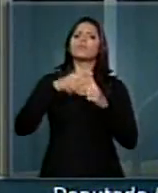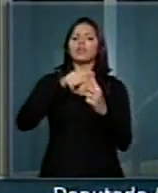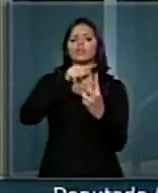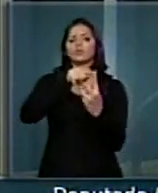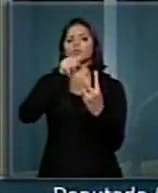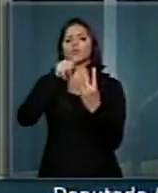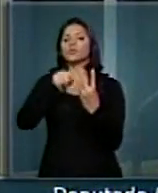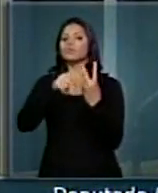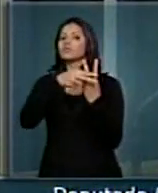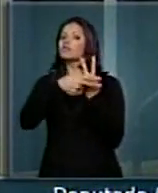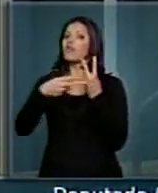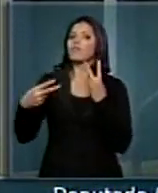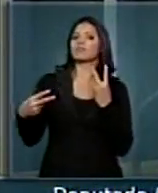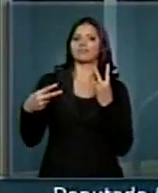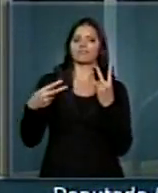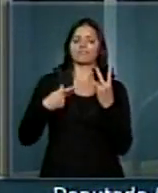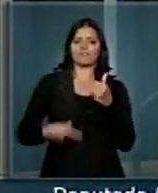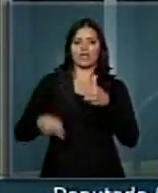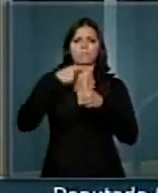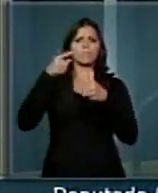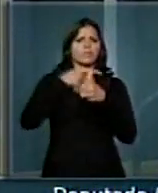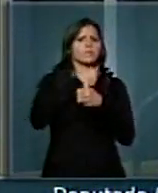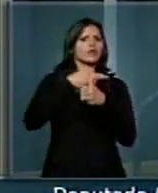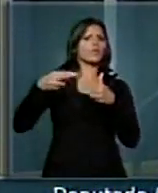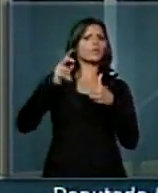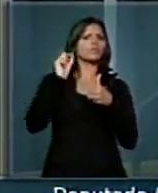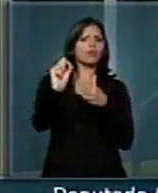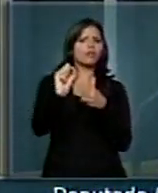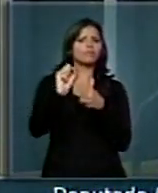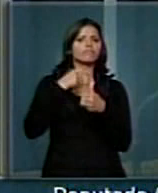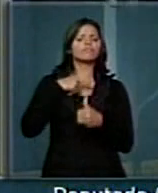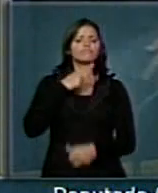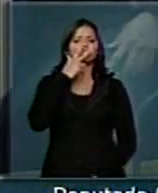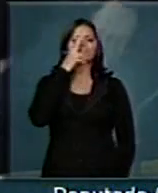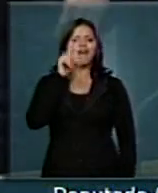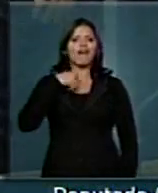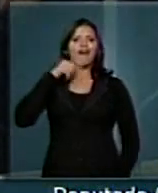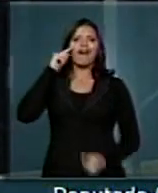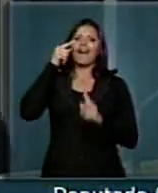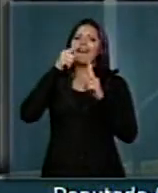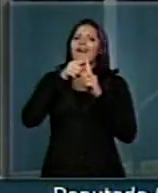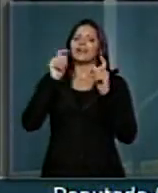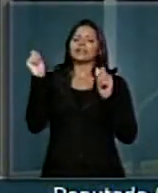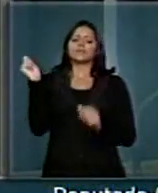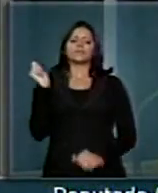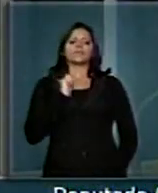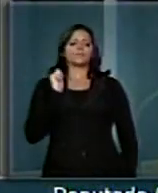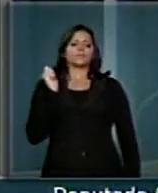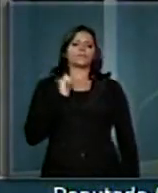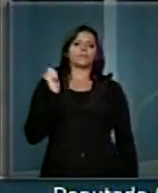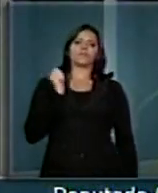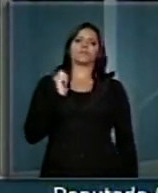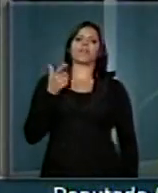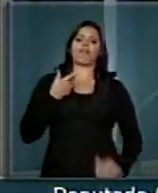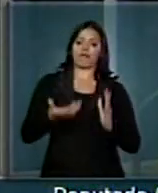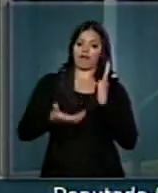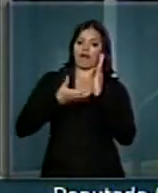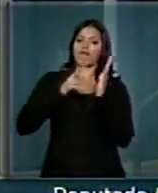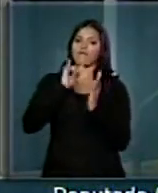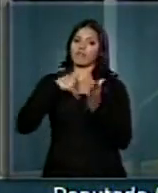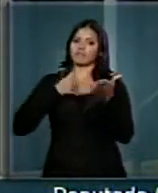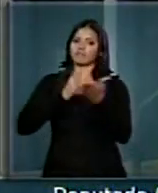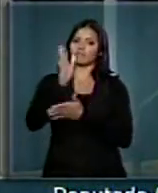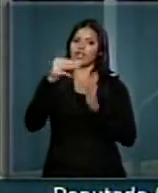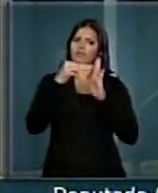motivos. O primeiro é que finalmente esta Casa vai aprovar a